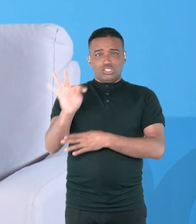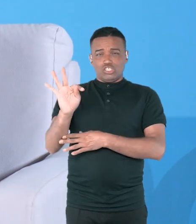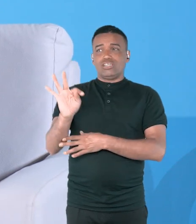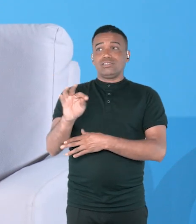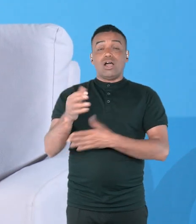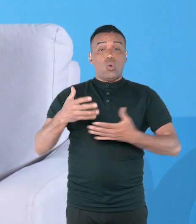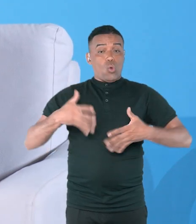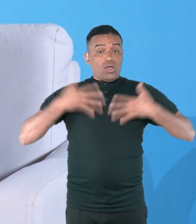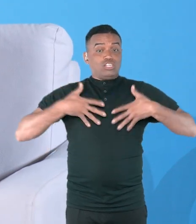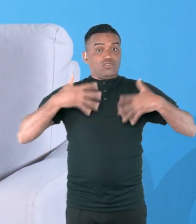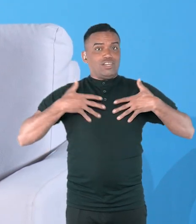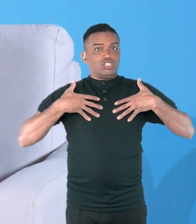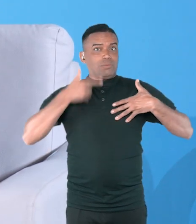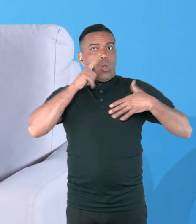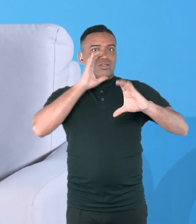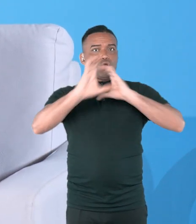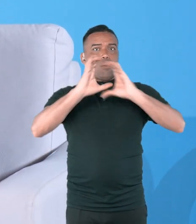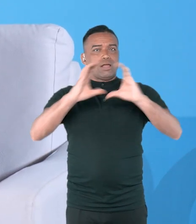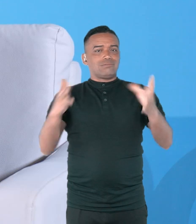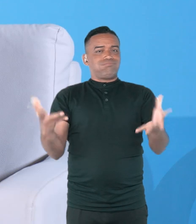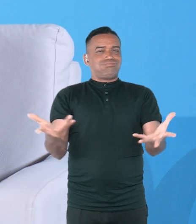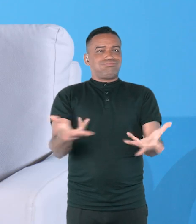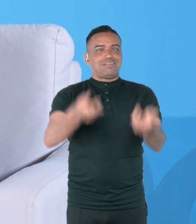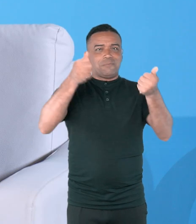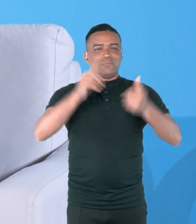que era divertir para comunicar.